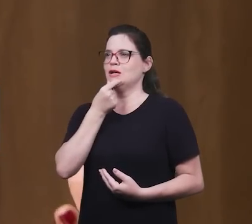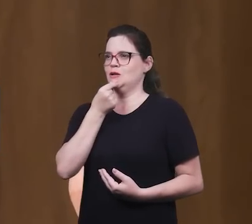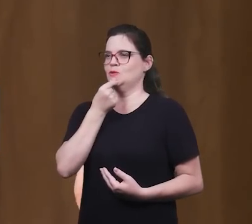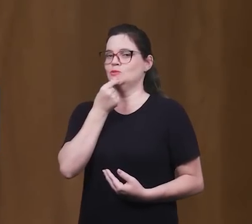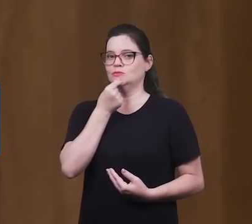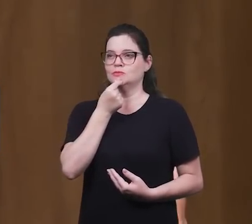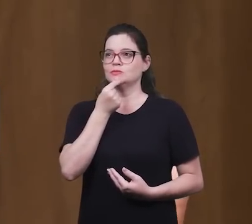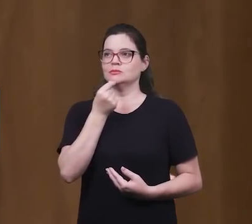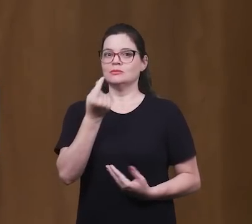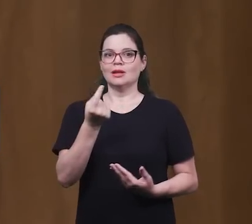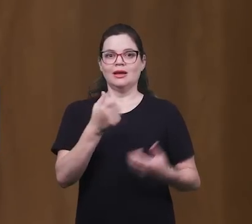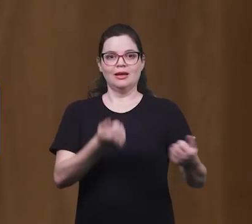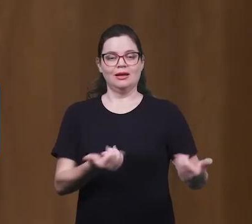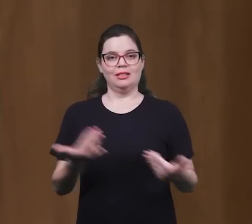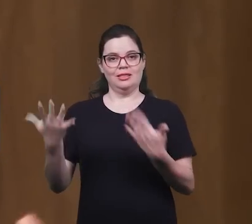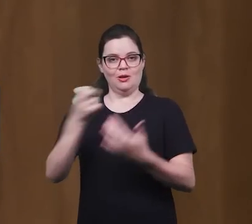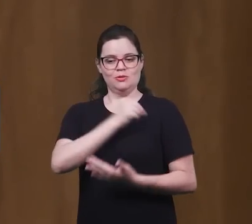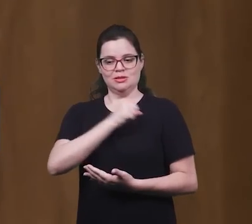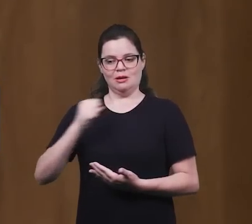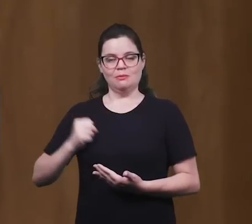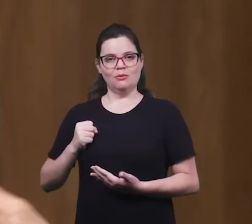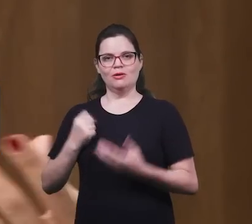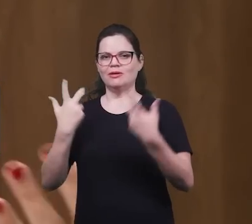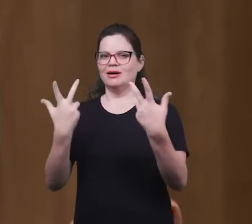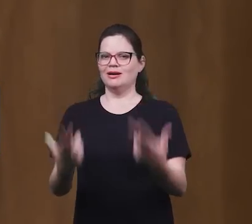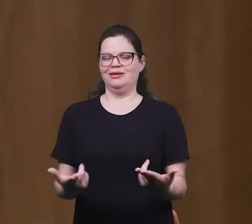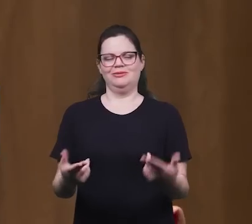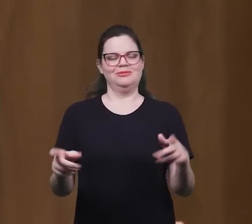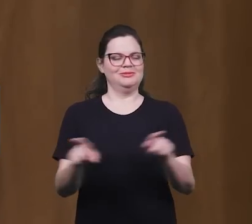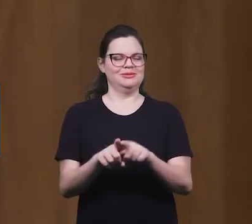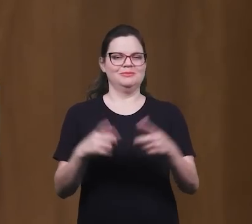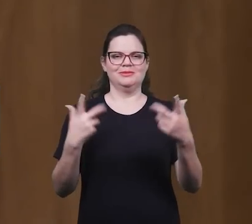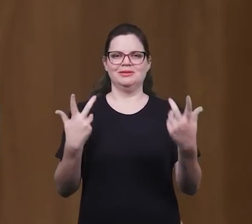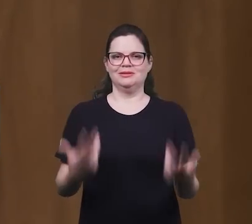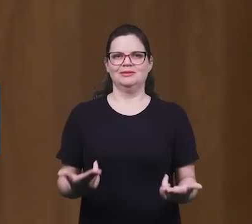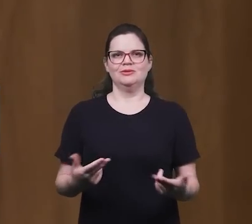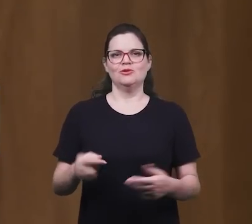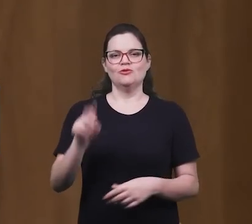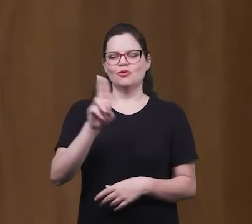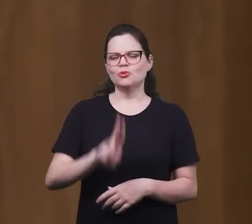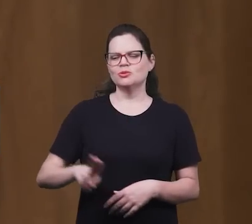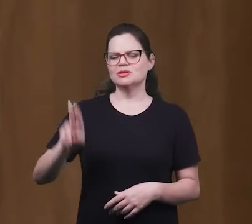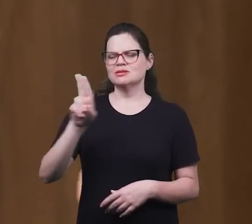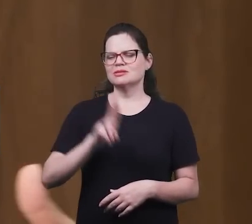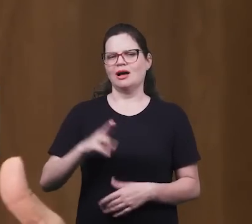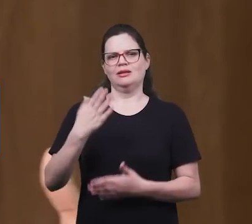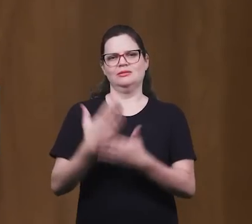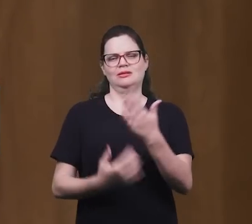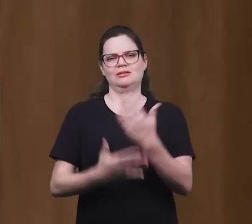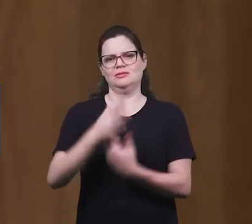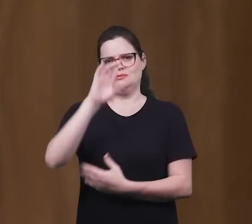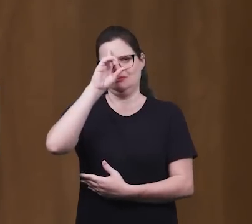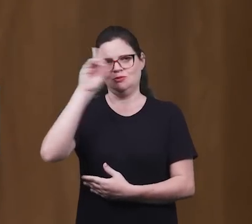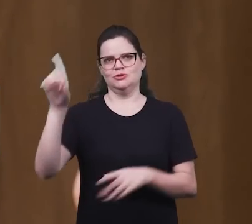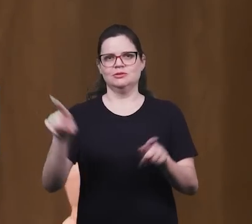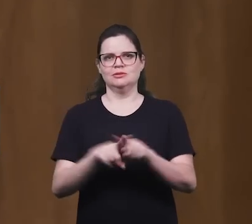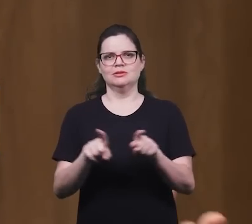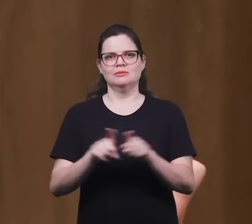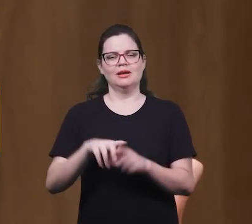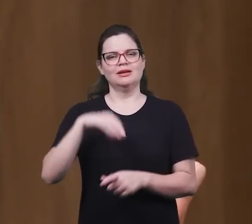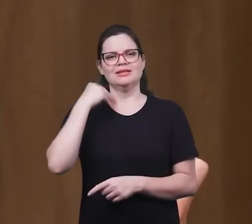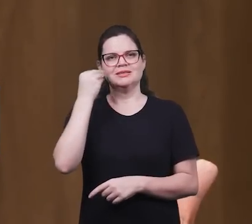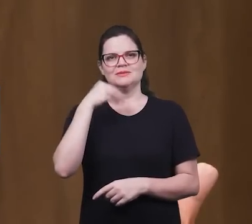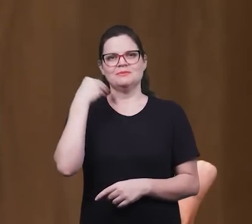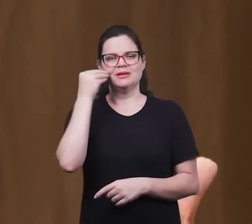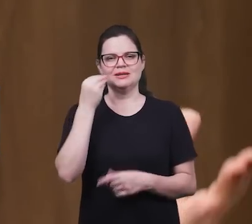dos servos daquela geração. Então foi grandemente usado como servo. E essa também tem sido a